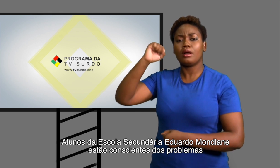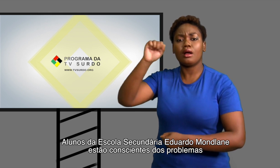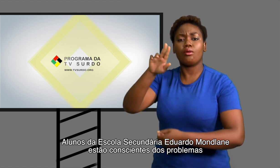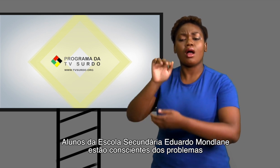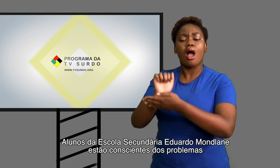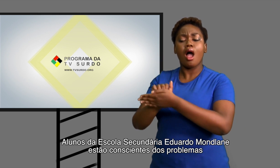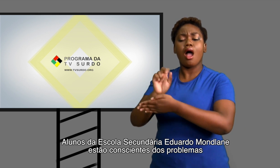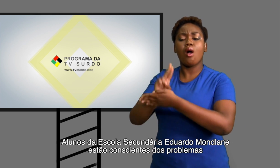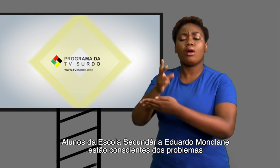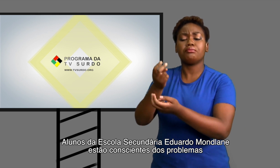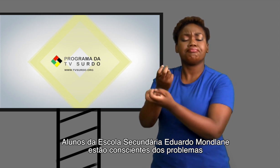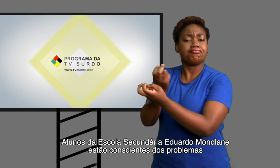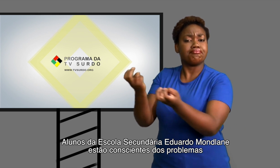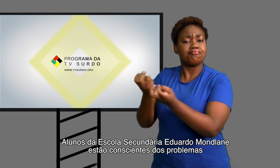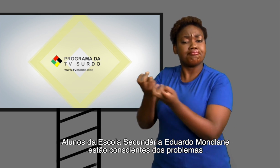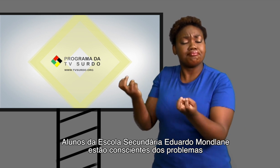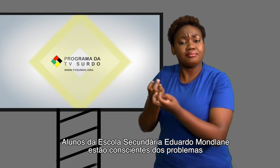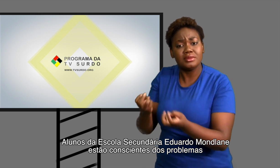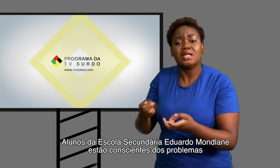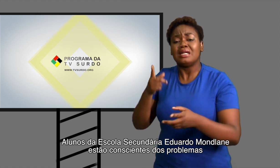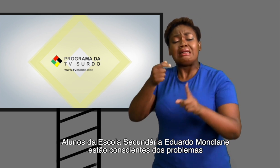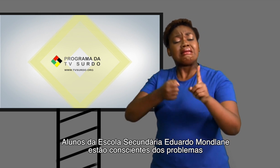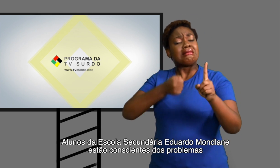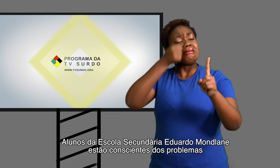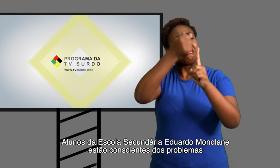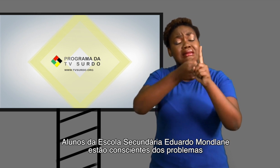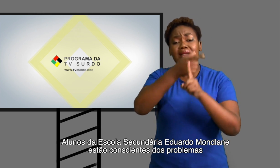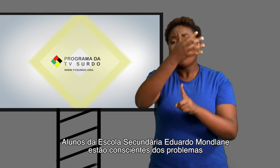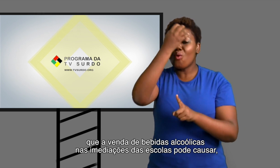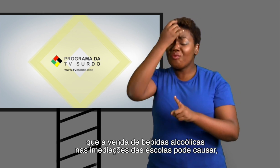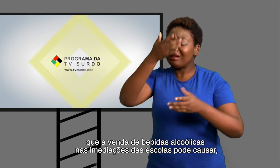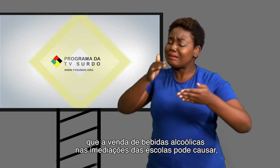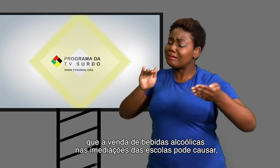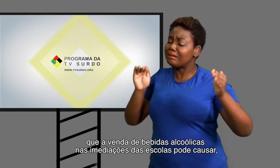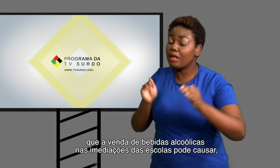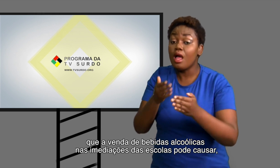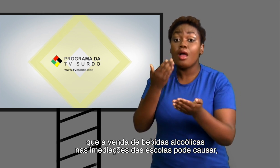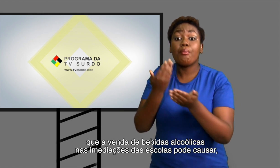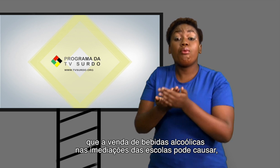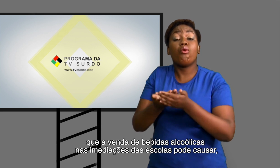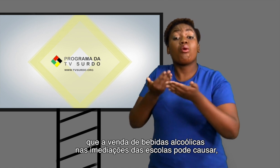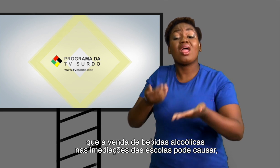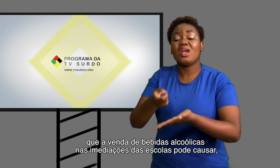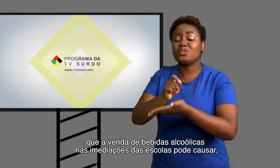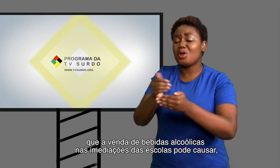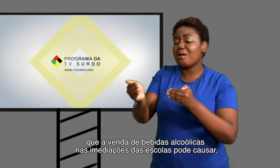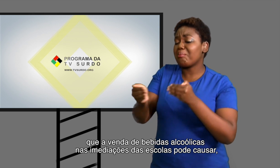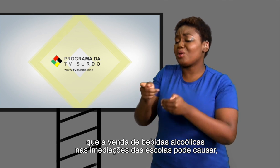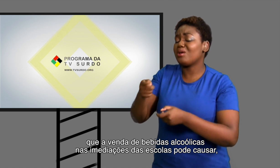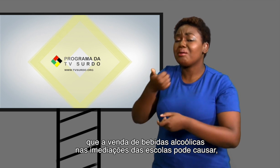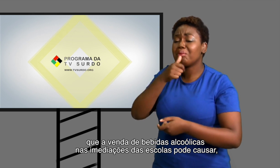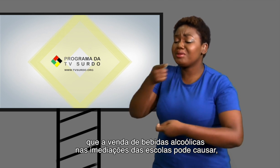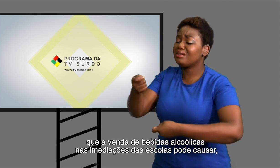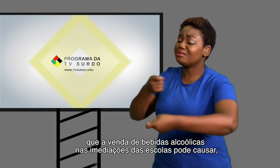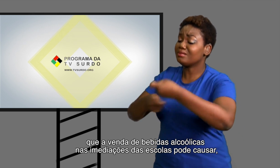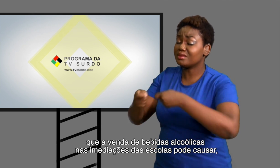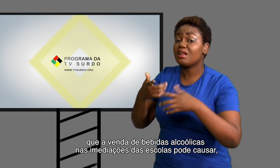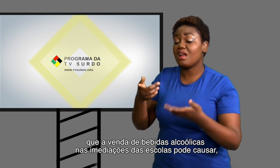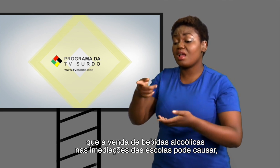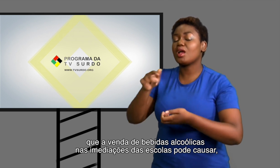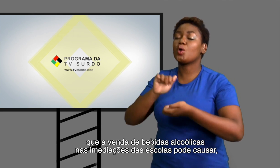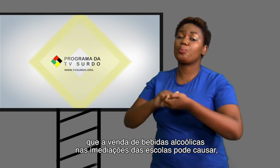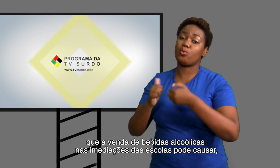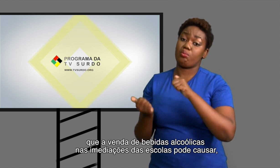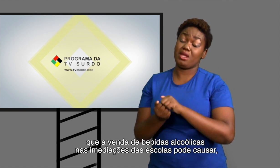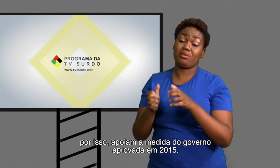da Escola Secundária Eduardo Munilhane estão conscientes dos problemas que a venda de bebidas alcoólicas nas imediações das